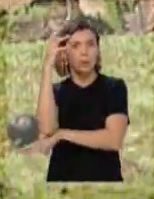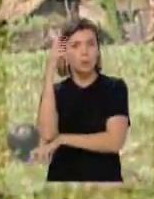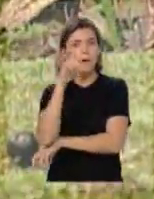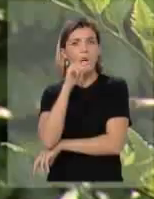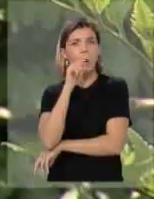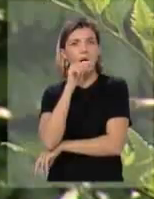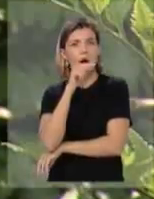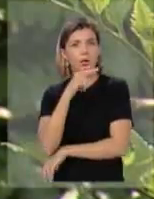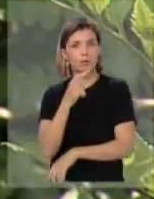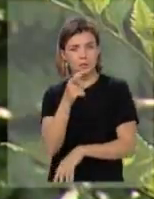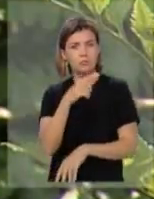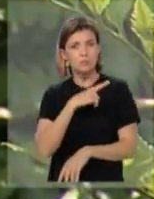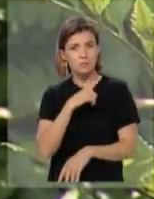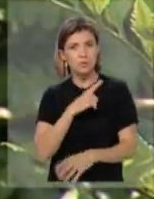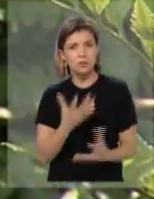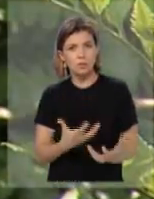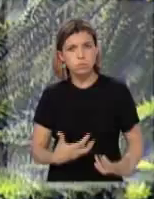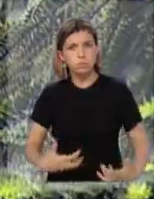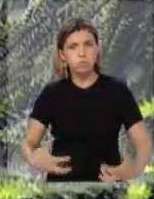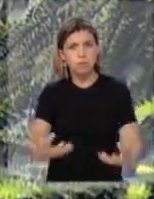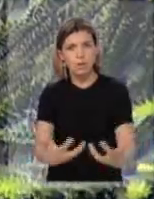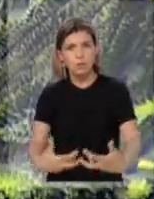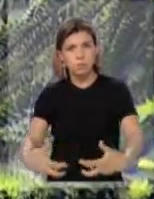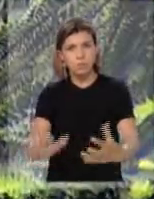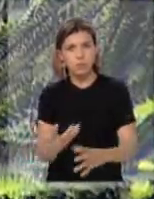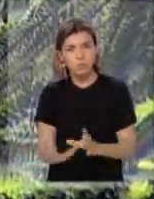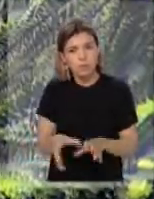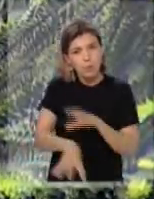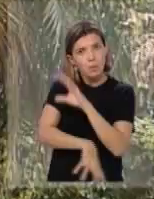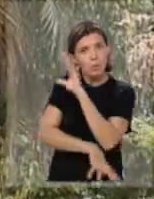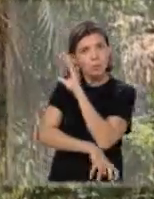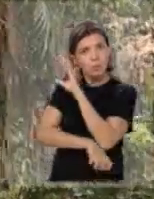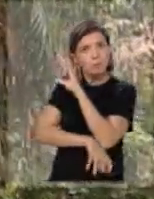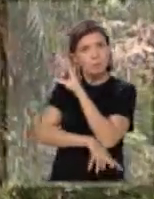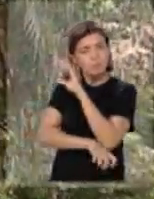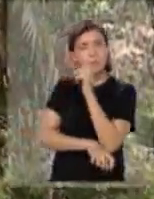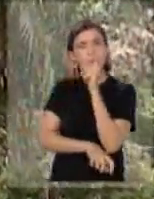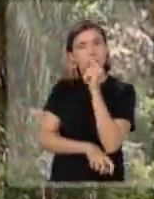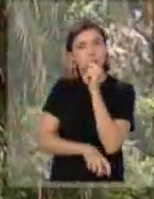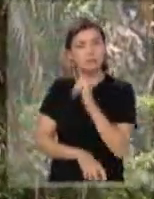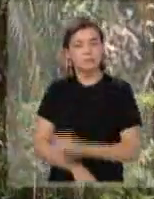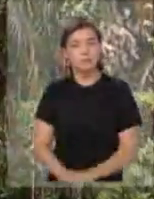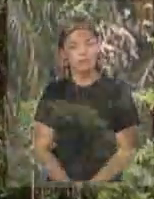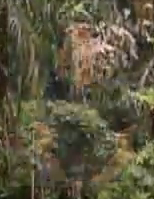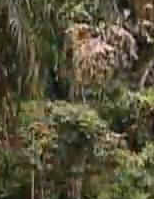grupos de plantas como as pteridófitas, gimnospermas e angiospermas.